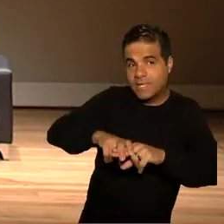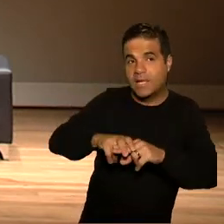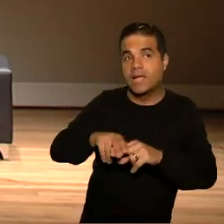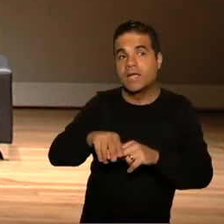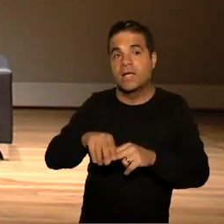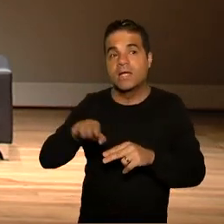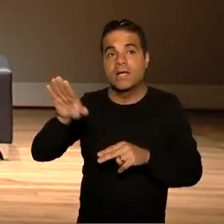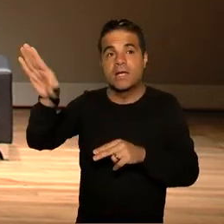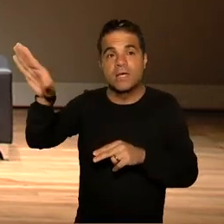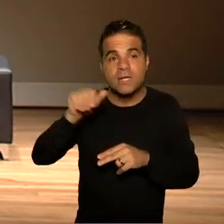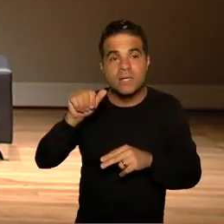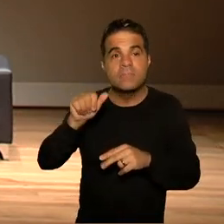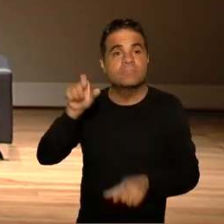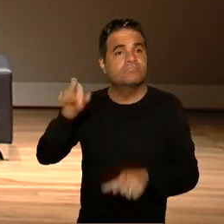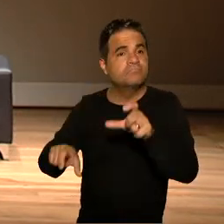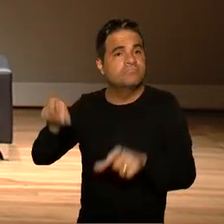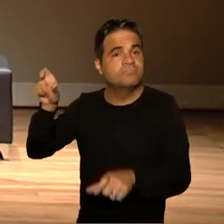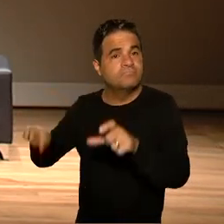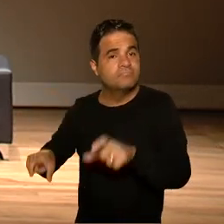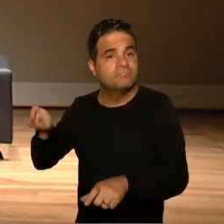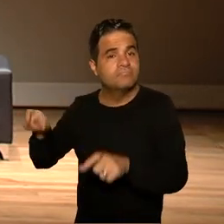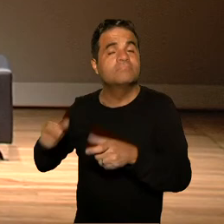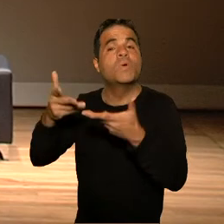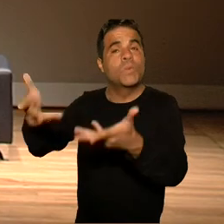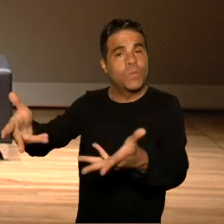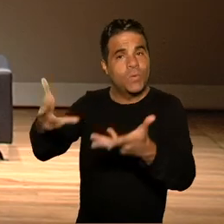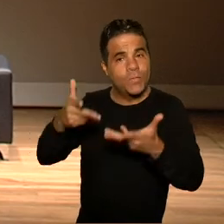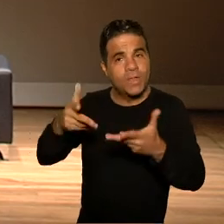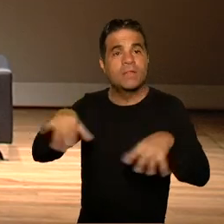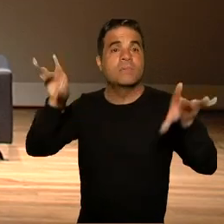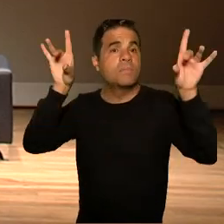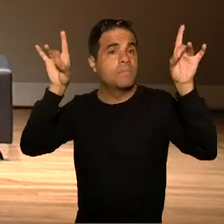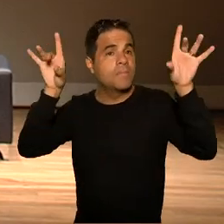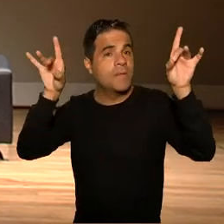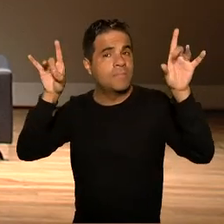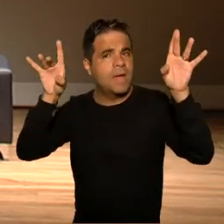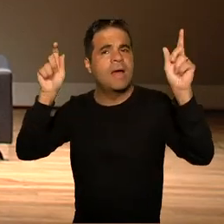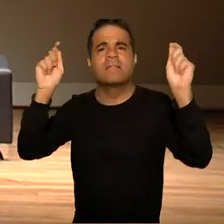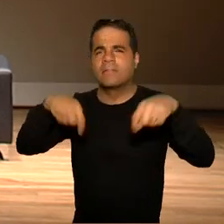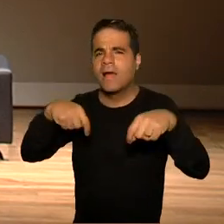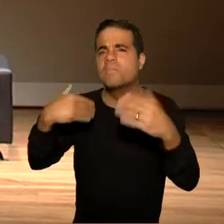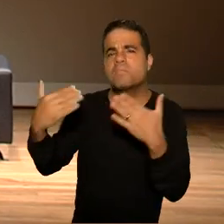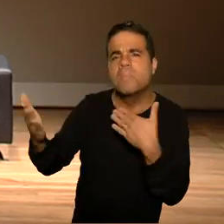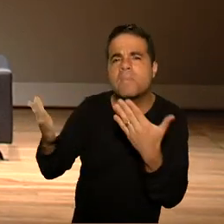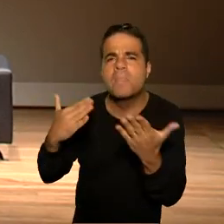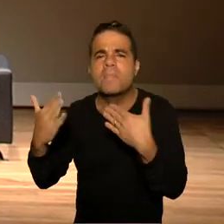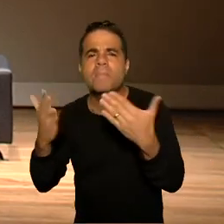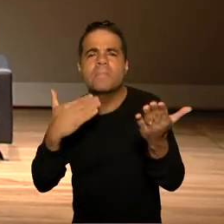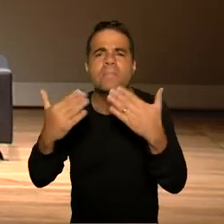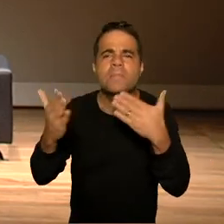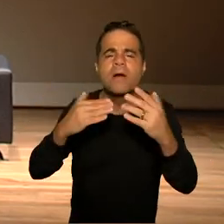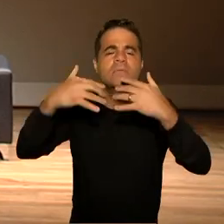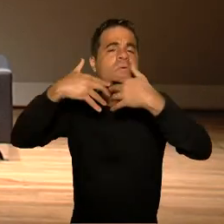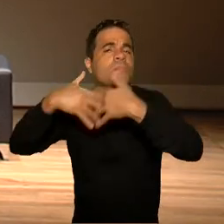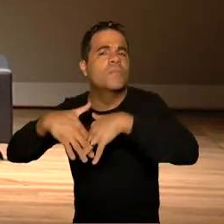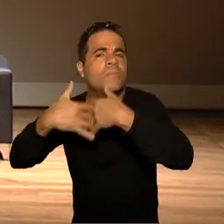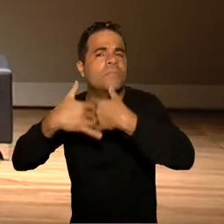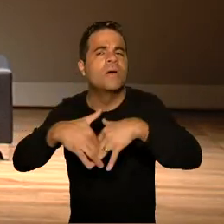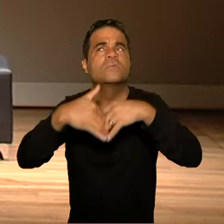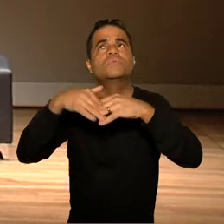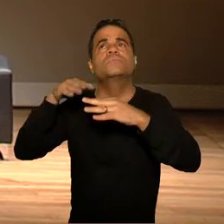chamar os nossos especialistas dos nossos convidados especiais para que a gente possa fazer todas essas reflexões